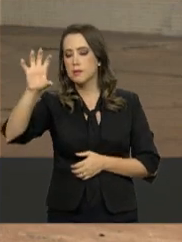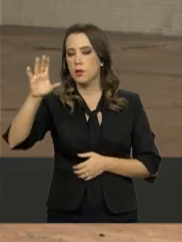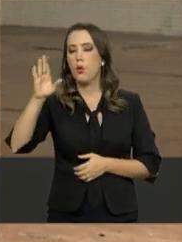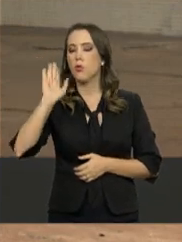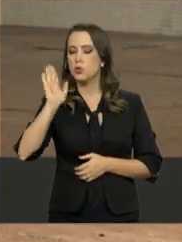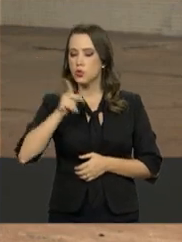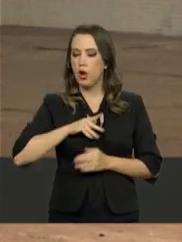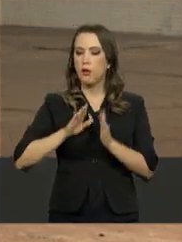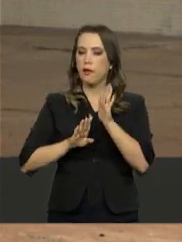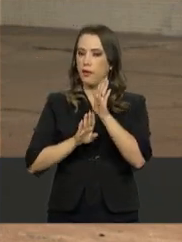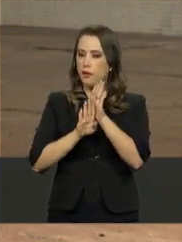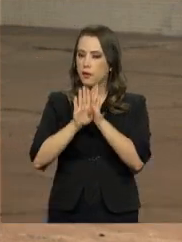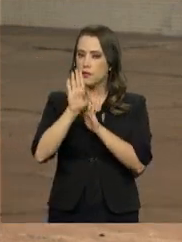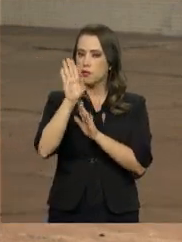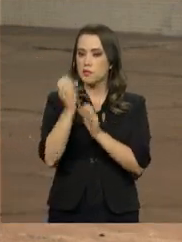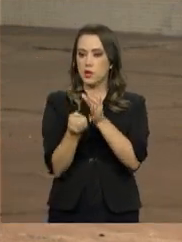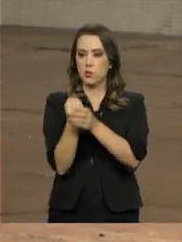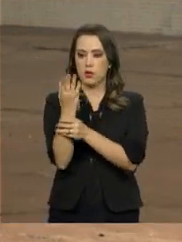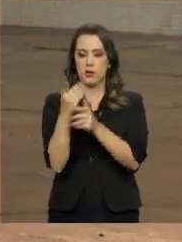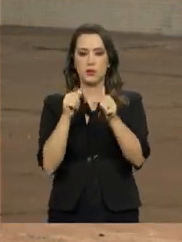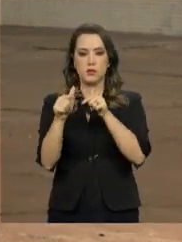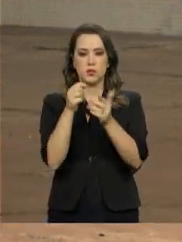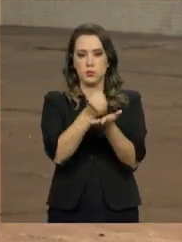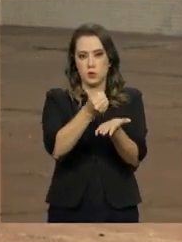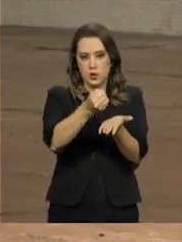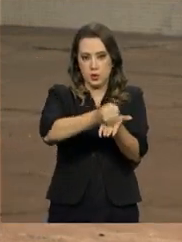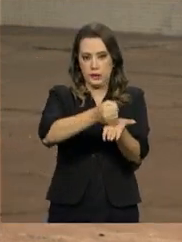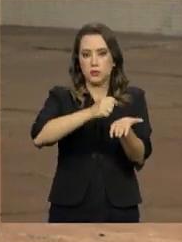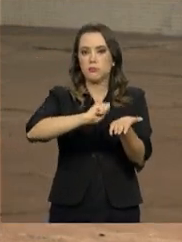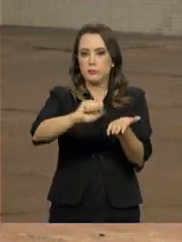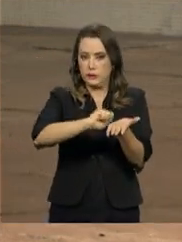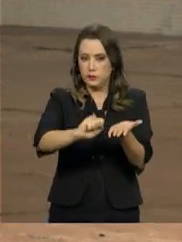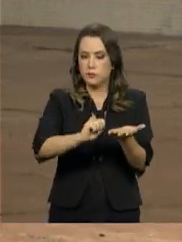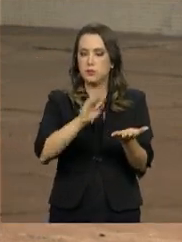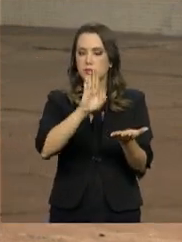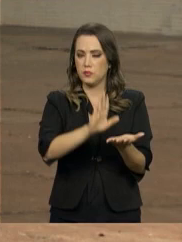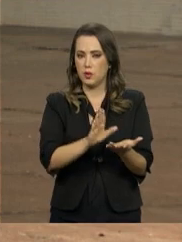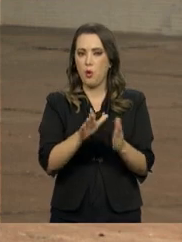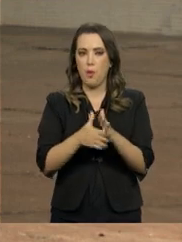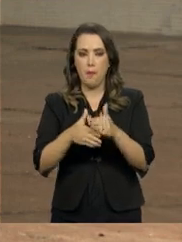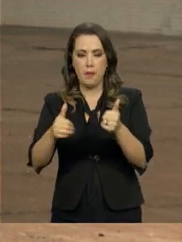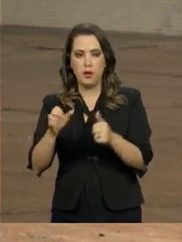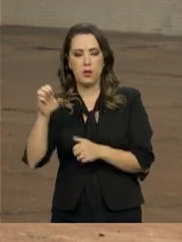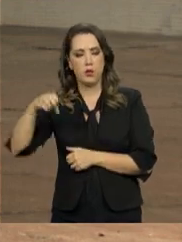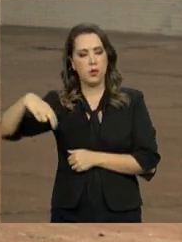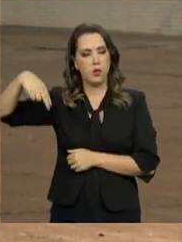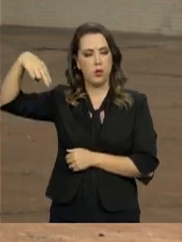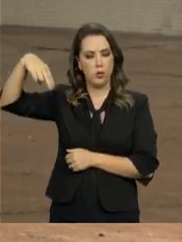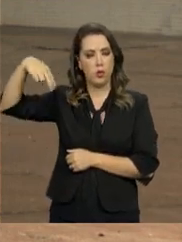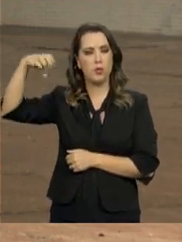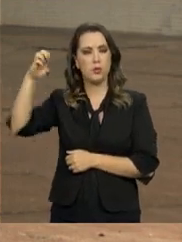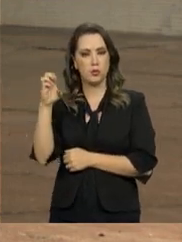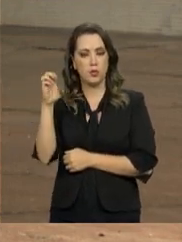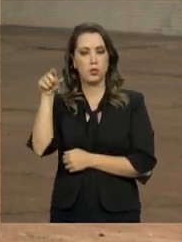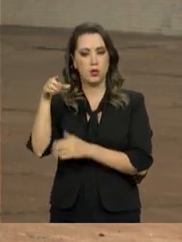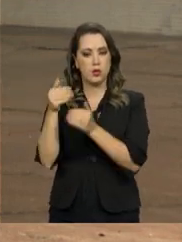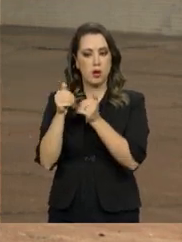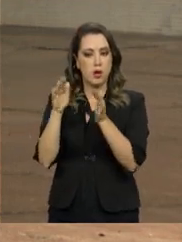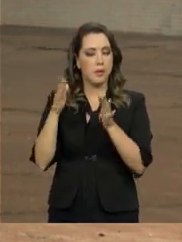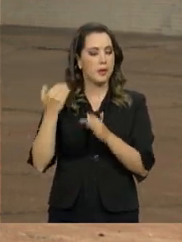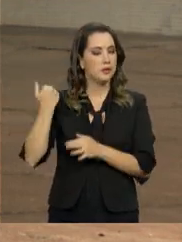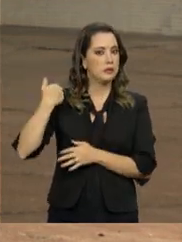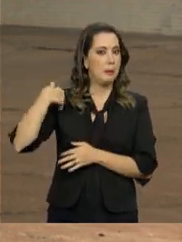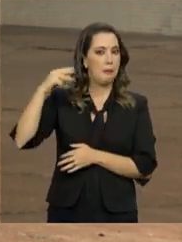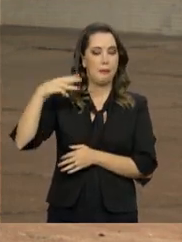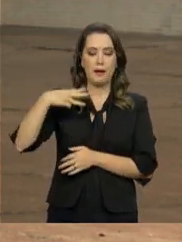registraram crescimento no emprego formal em agosto. Os melhores desempenhos ficaram com a região Nordeste, onde foram abertas mais de